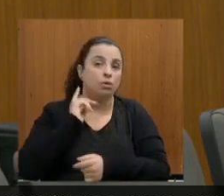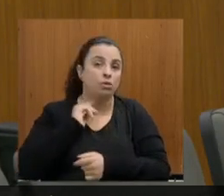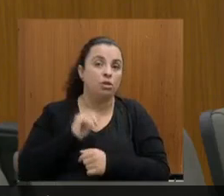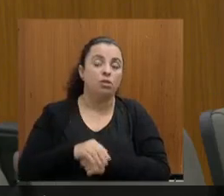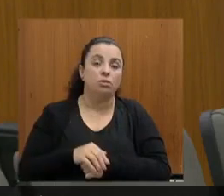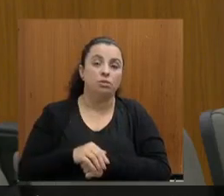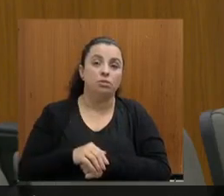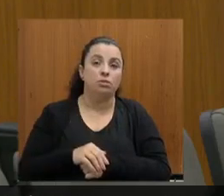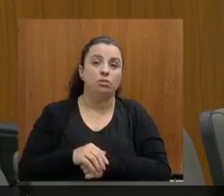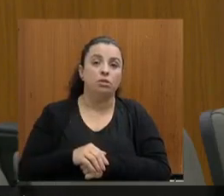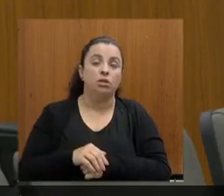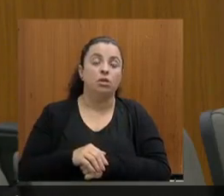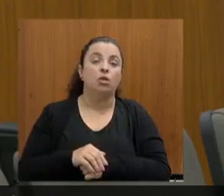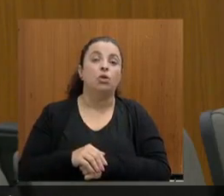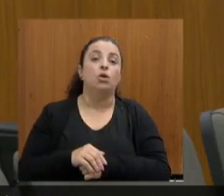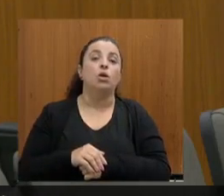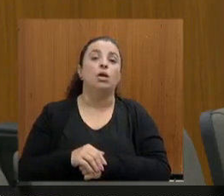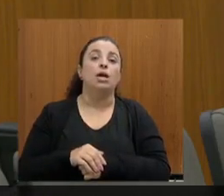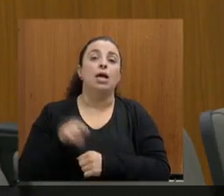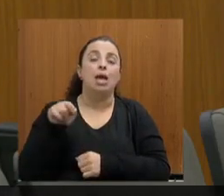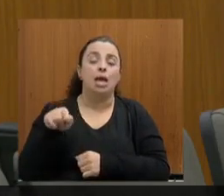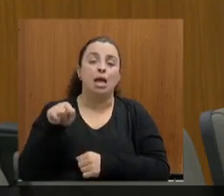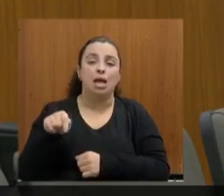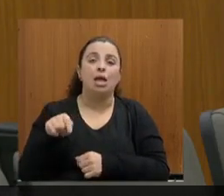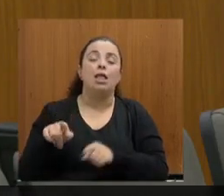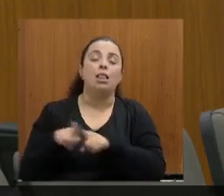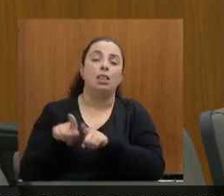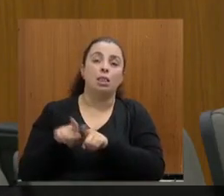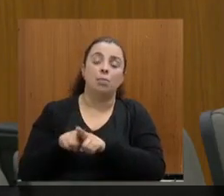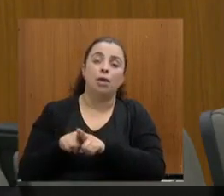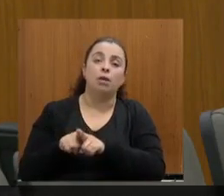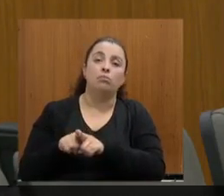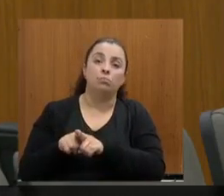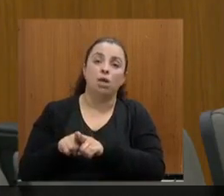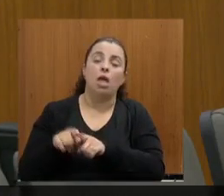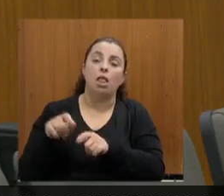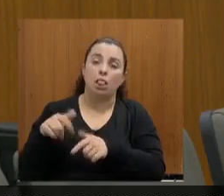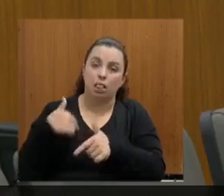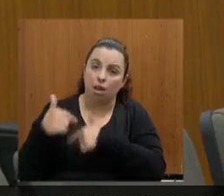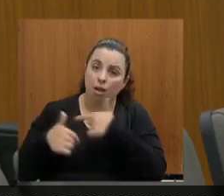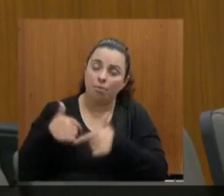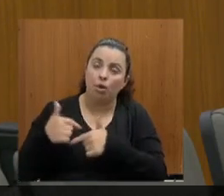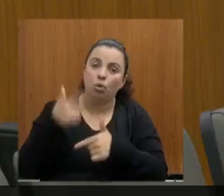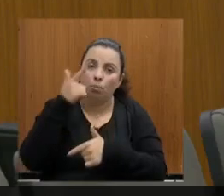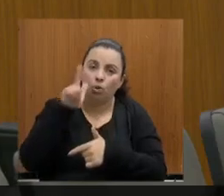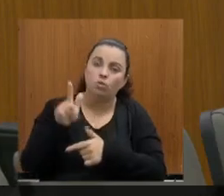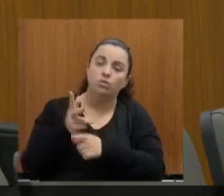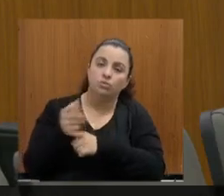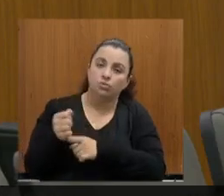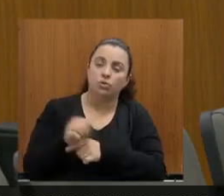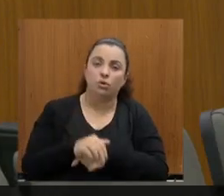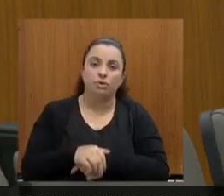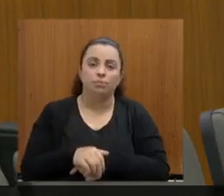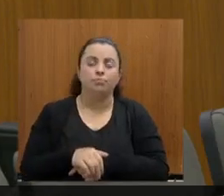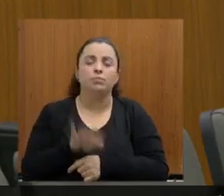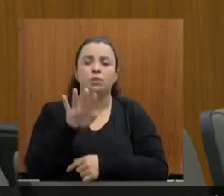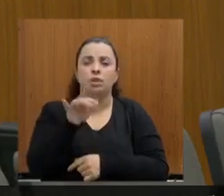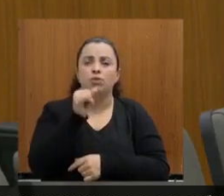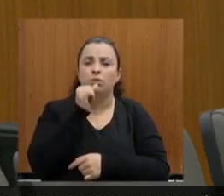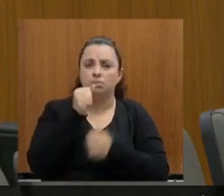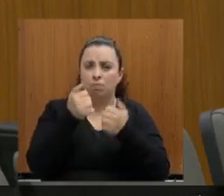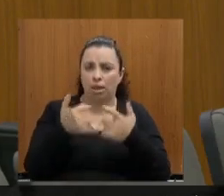Açu acionou o sistema uma ideia a gente só dar mais um dado a pif paf